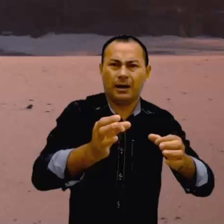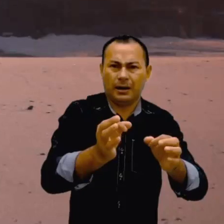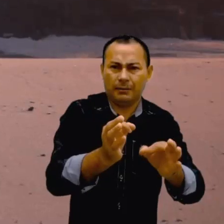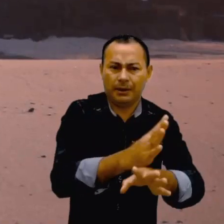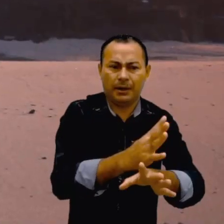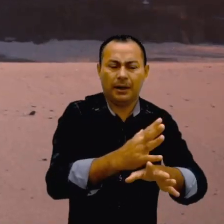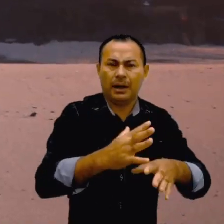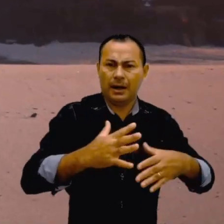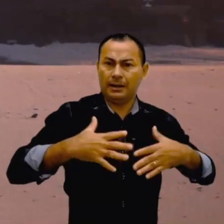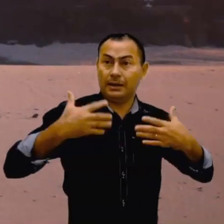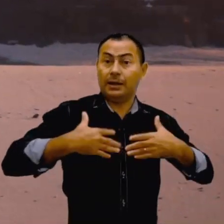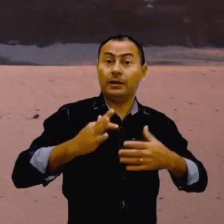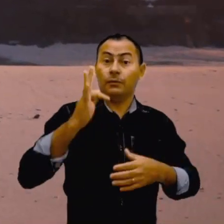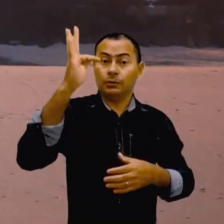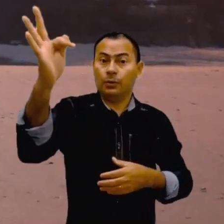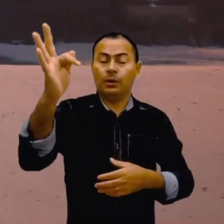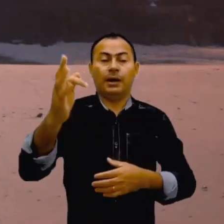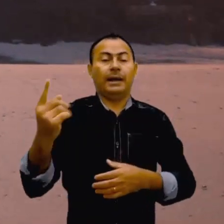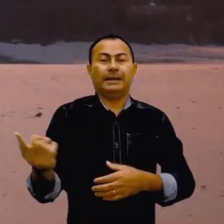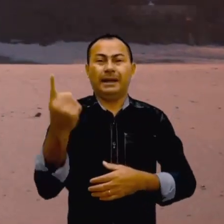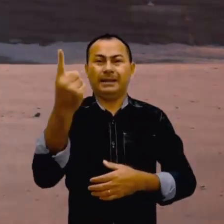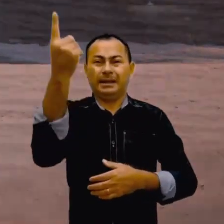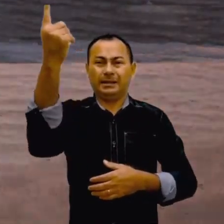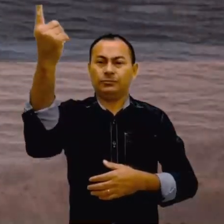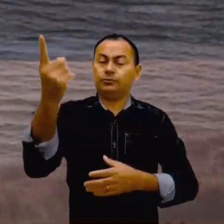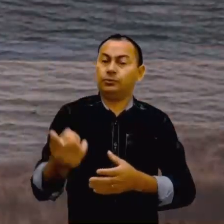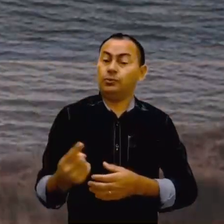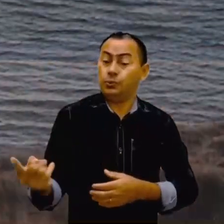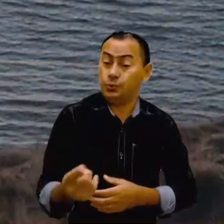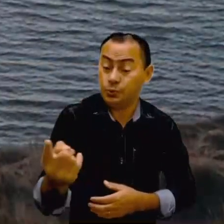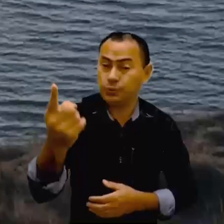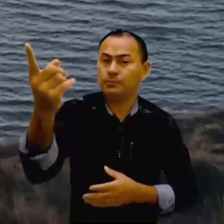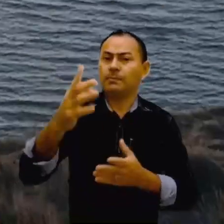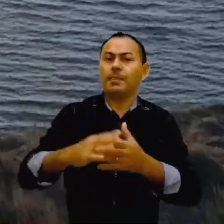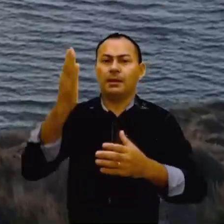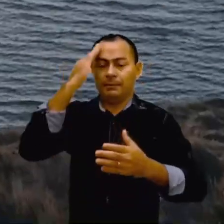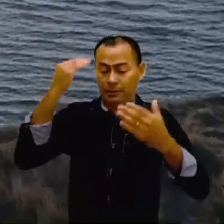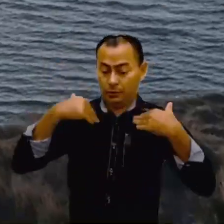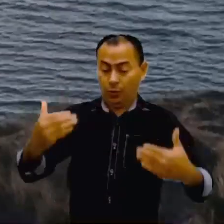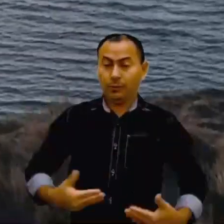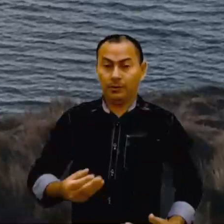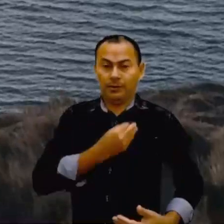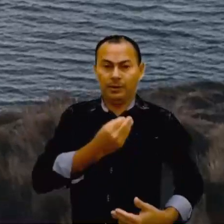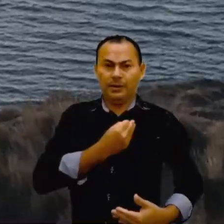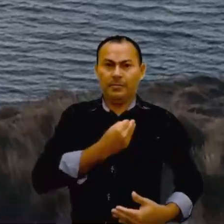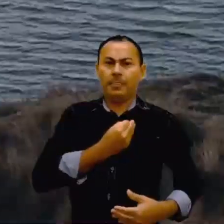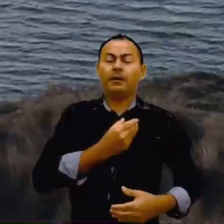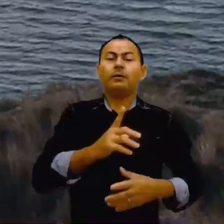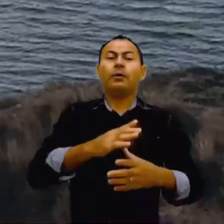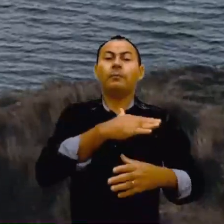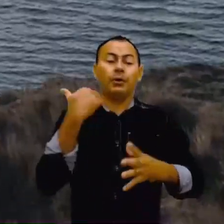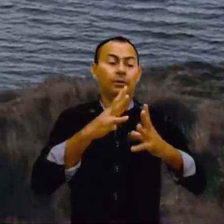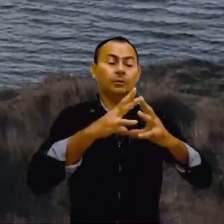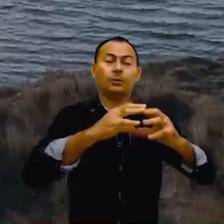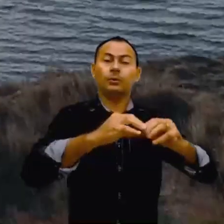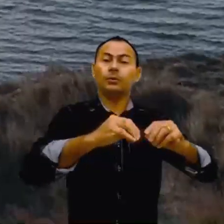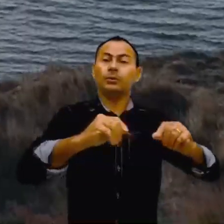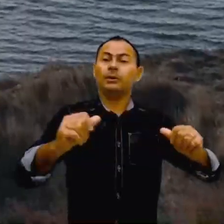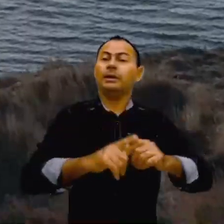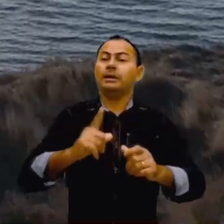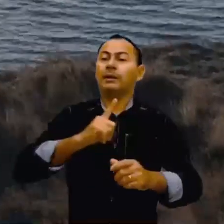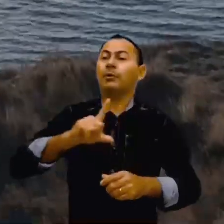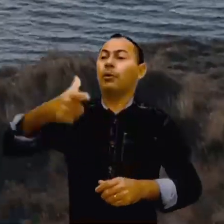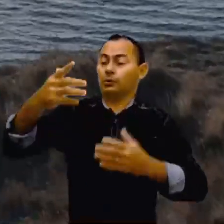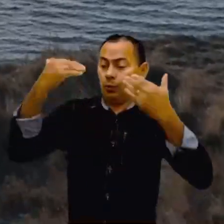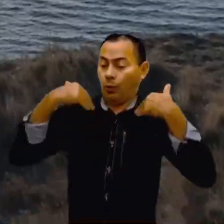mas a alegria que virá será eterna. Porque sabemos que este corpo que habitamos agora será consumido quando morrermos e teremos